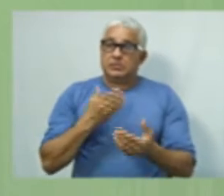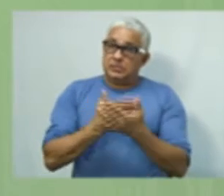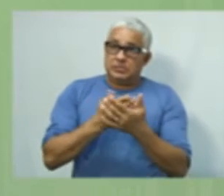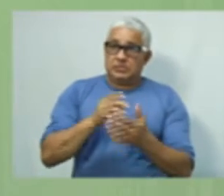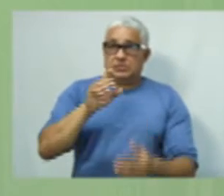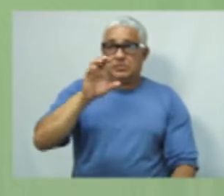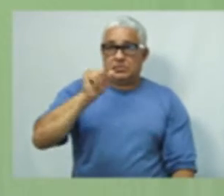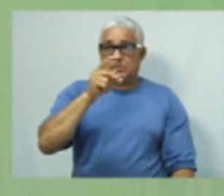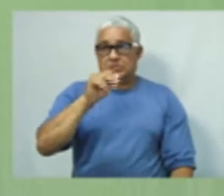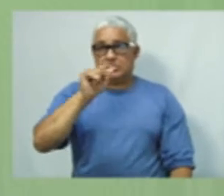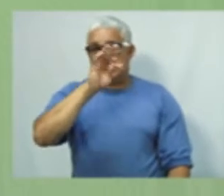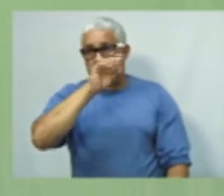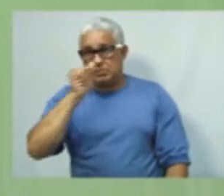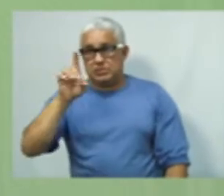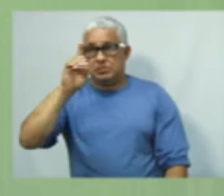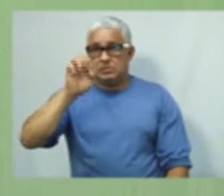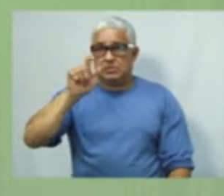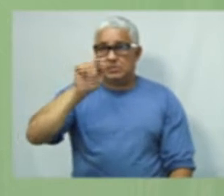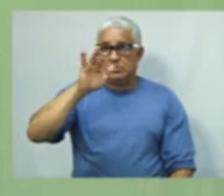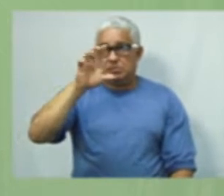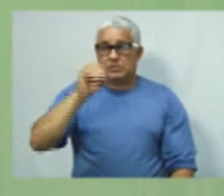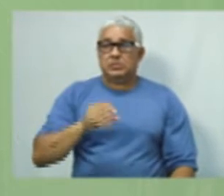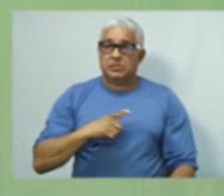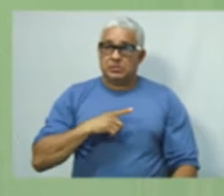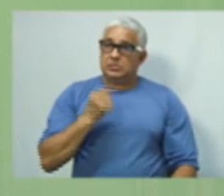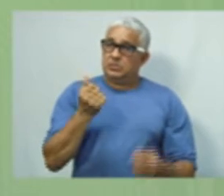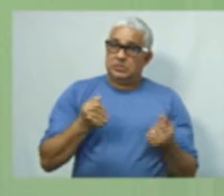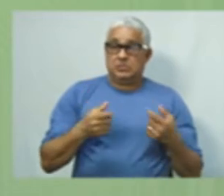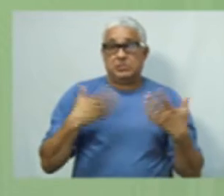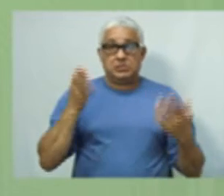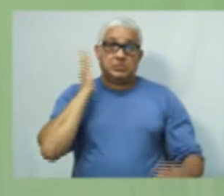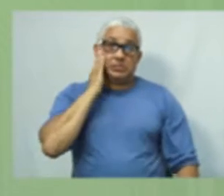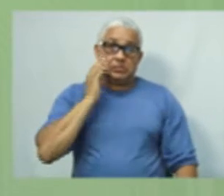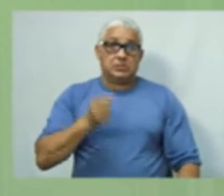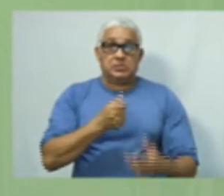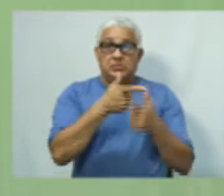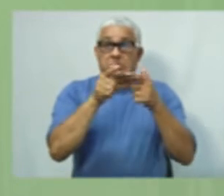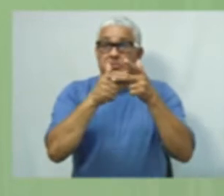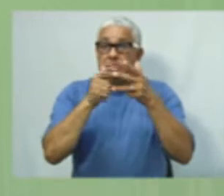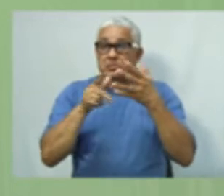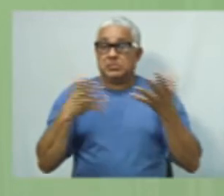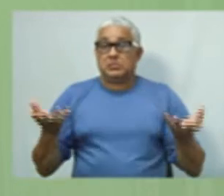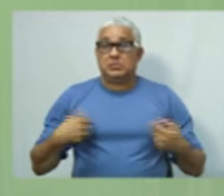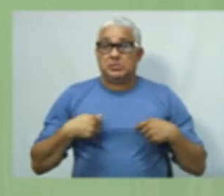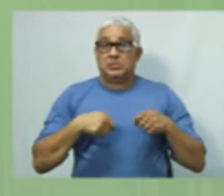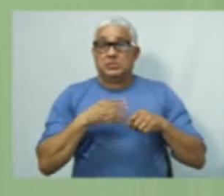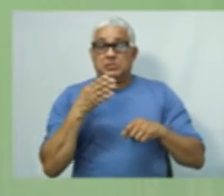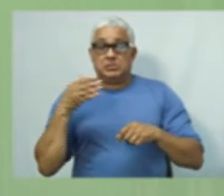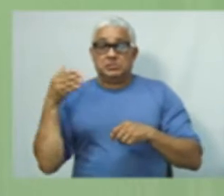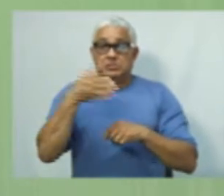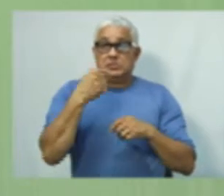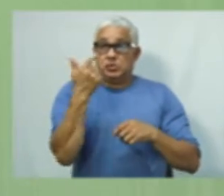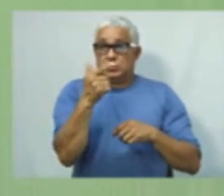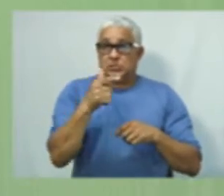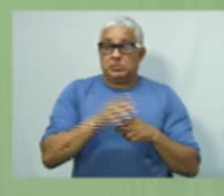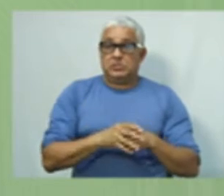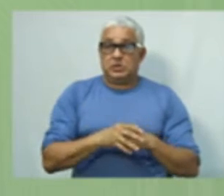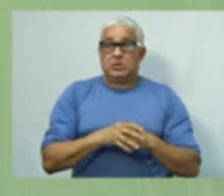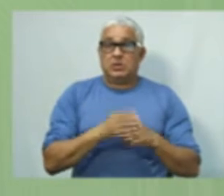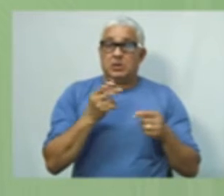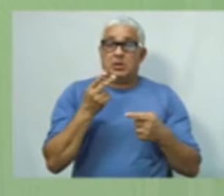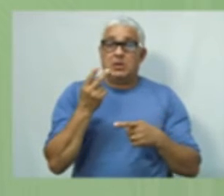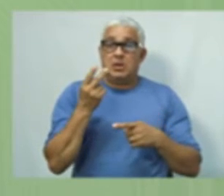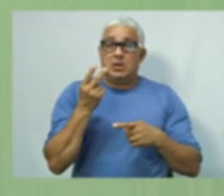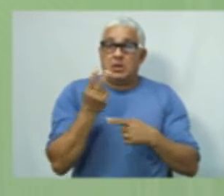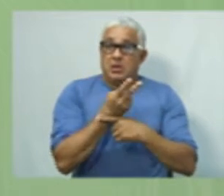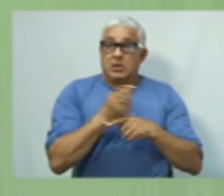dinheiro para operacionalizar a minha empresa, ou eu sei quais os problemas, como identificar, e eu vou lá, se eu não tenho tudo isso, eu